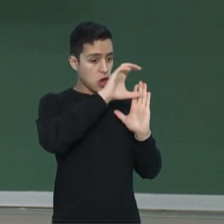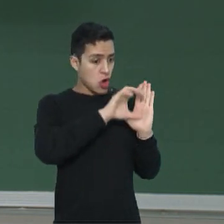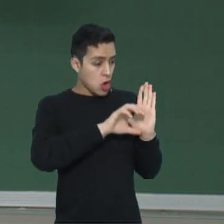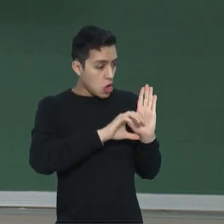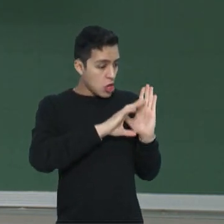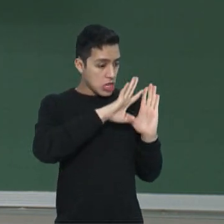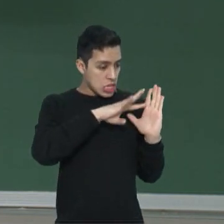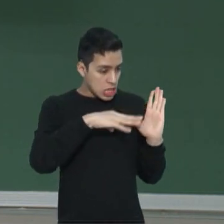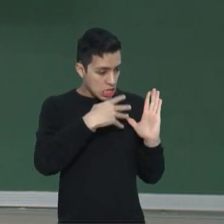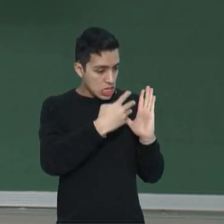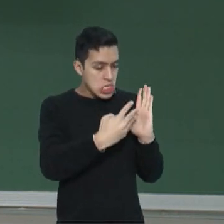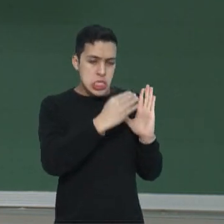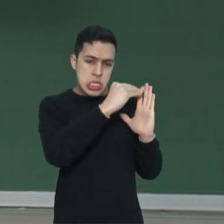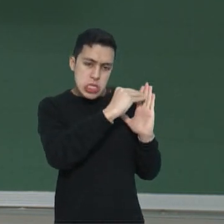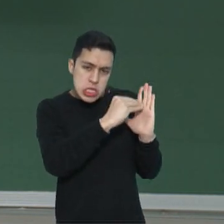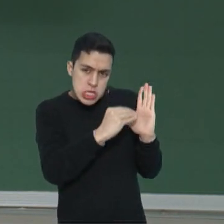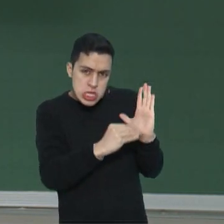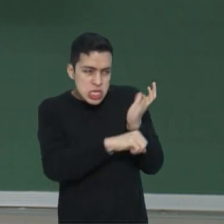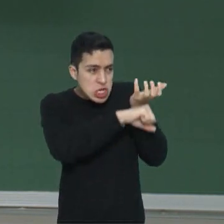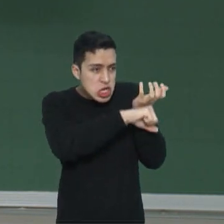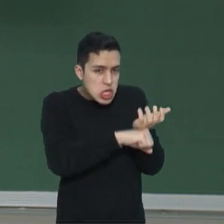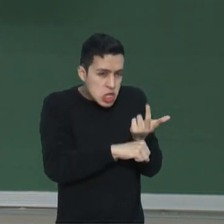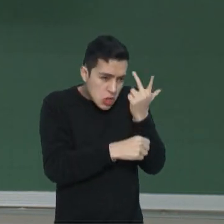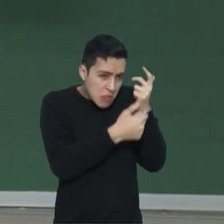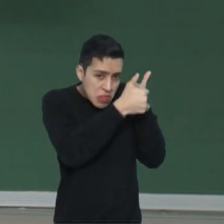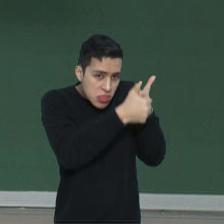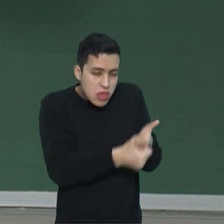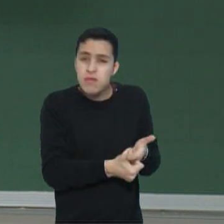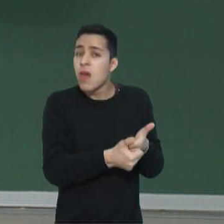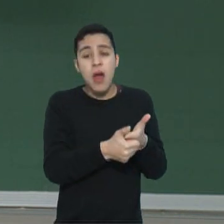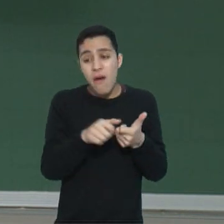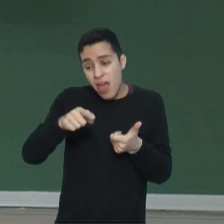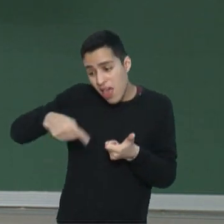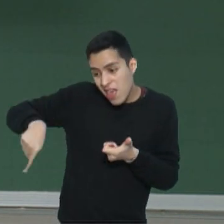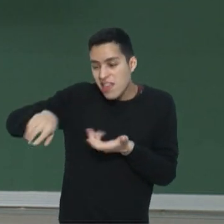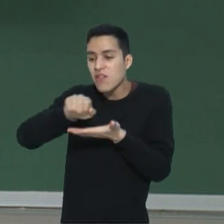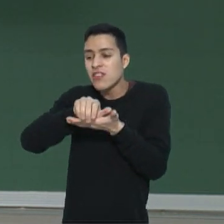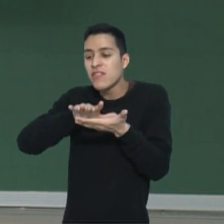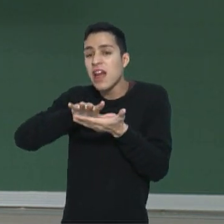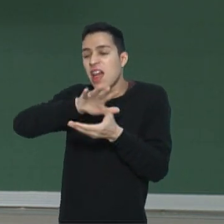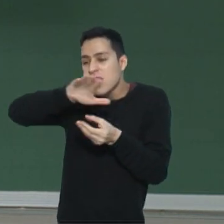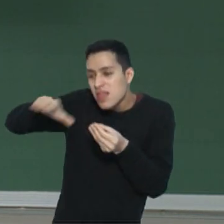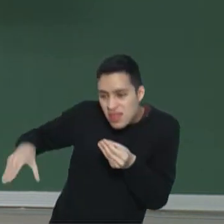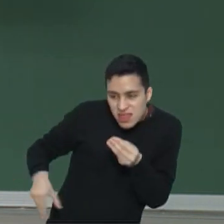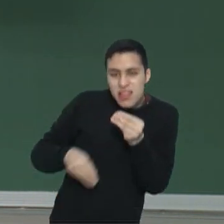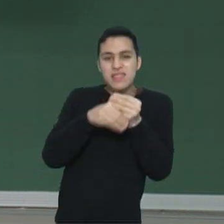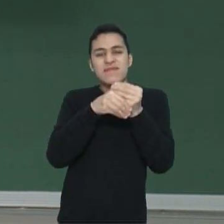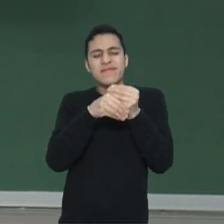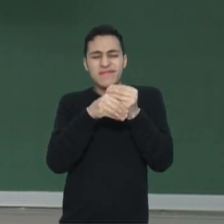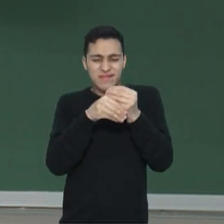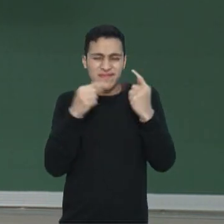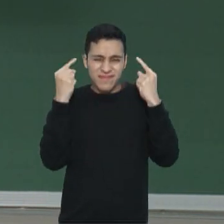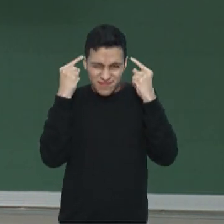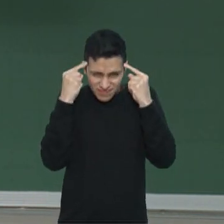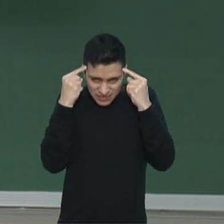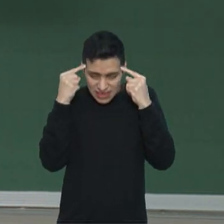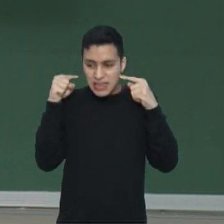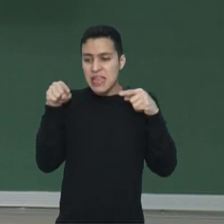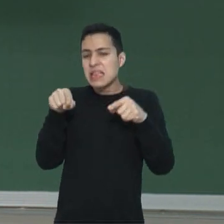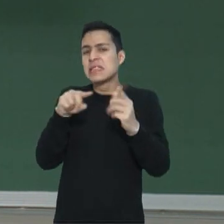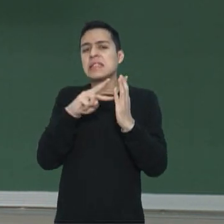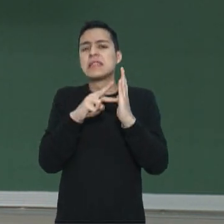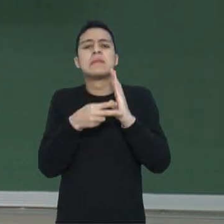grade escolar, com as disciplinas normais. O tipo de atividade não letiva significa um